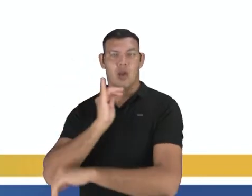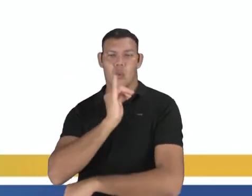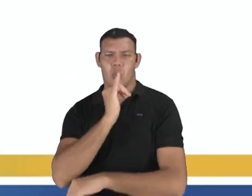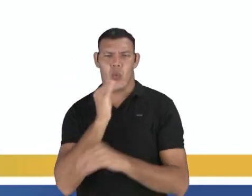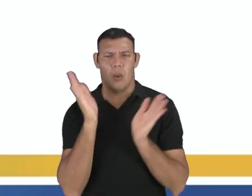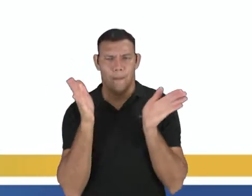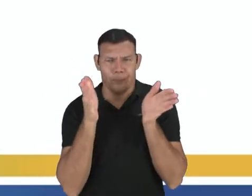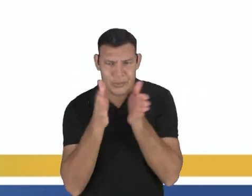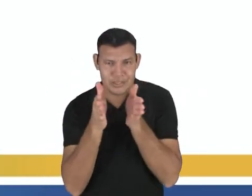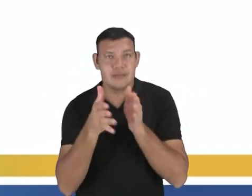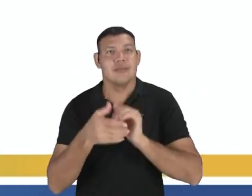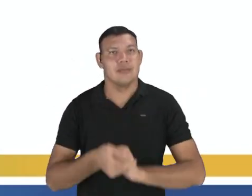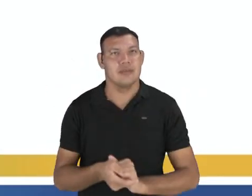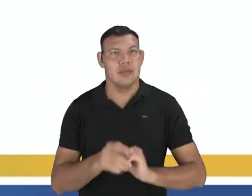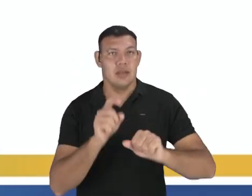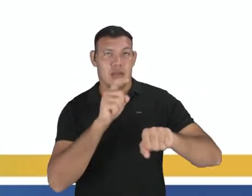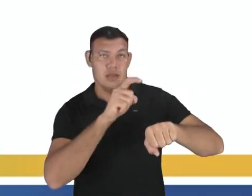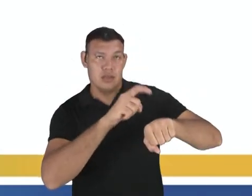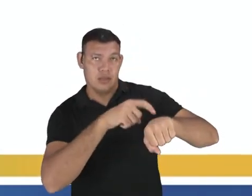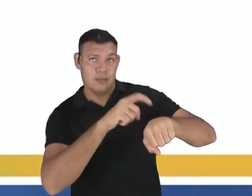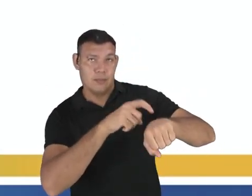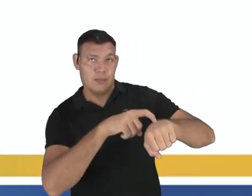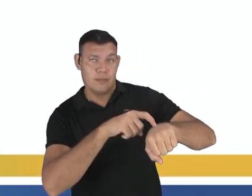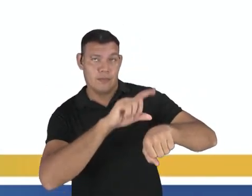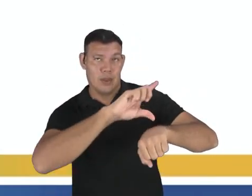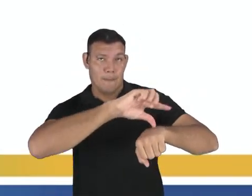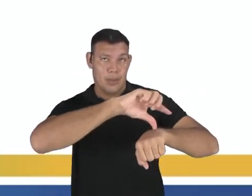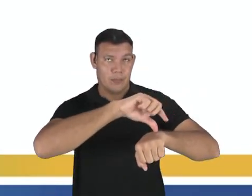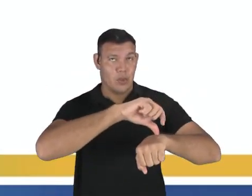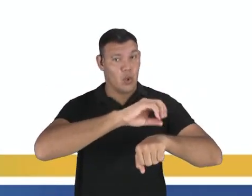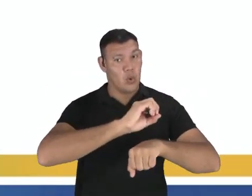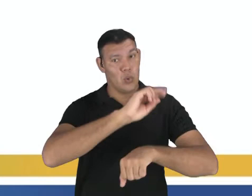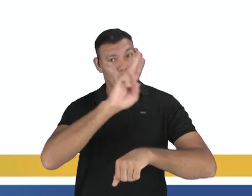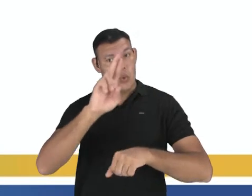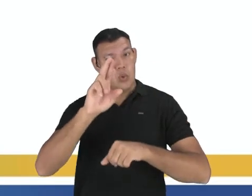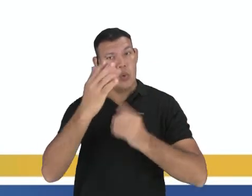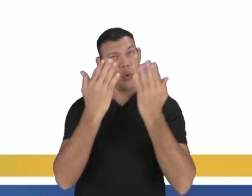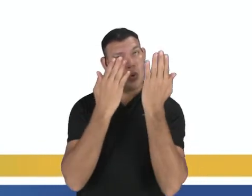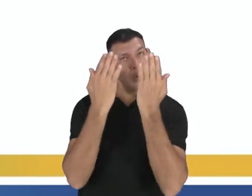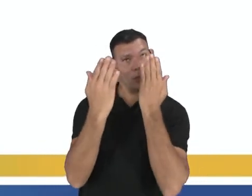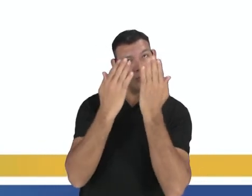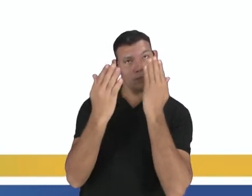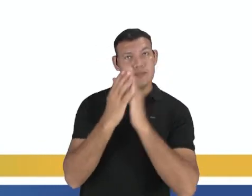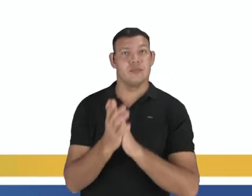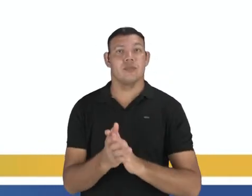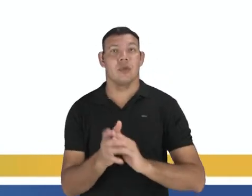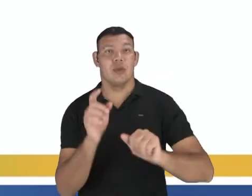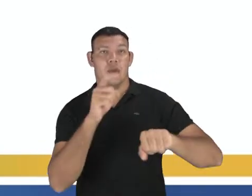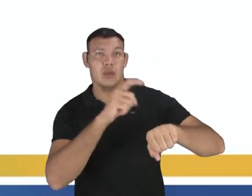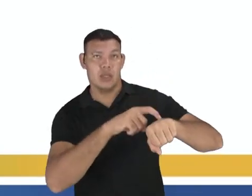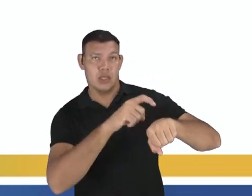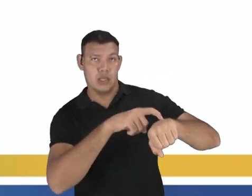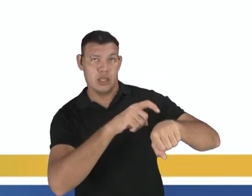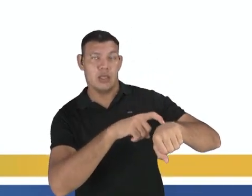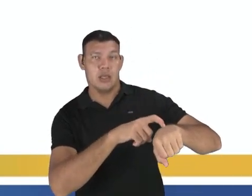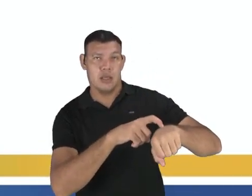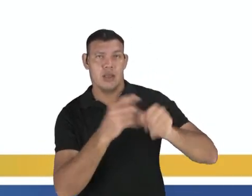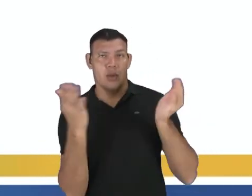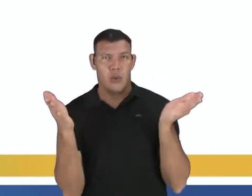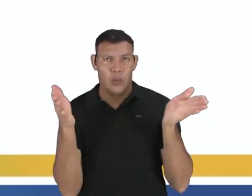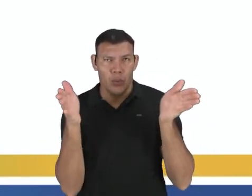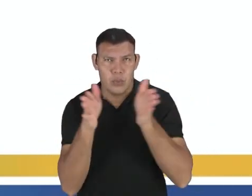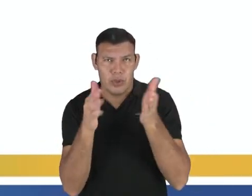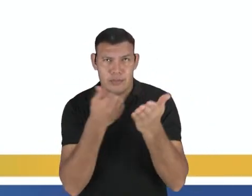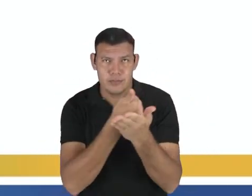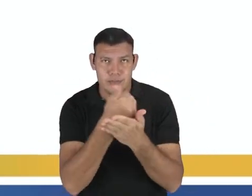narrativa curta, cronológica ou psicológica. O tempo em que se passa a ação é reduzida e ela contém poucos